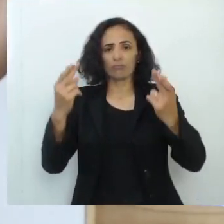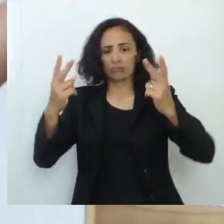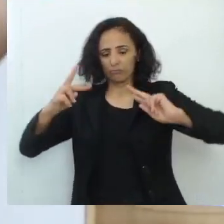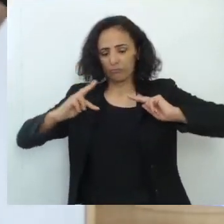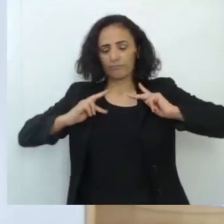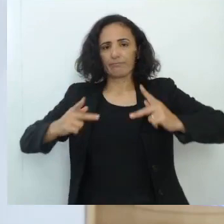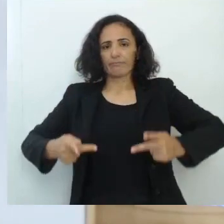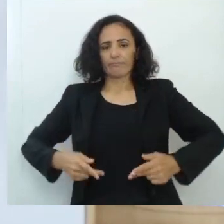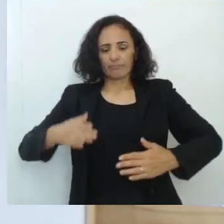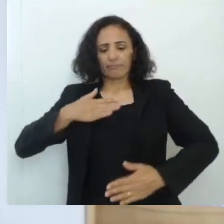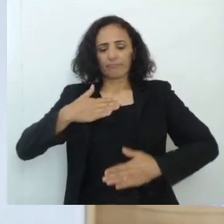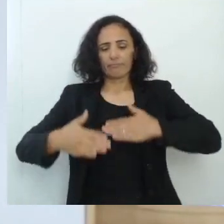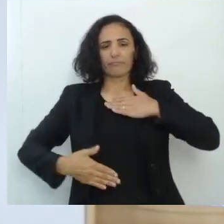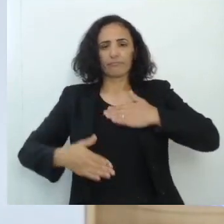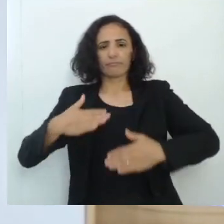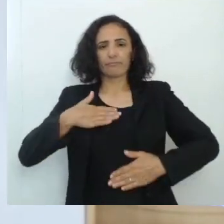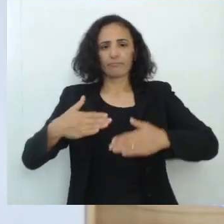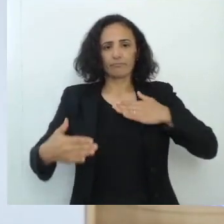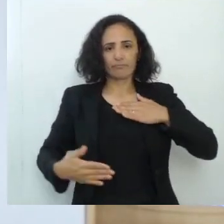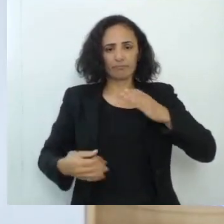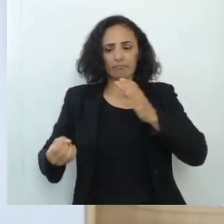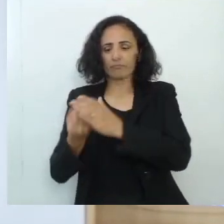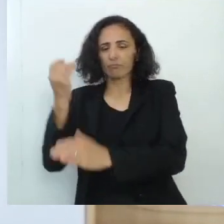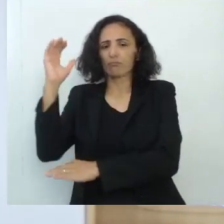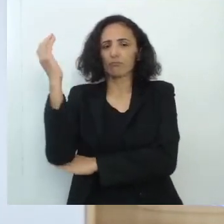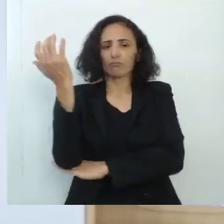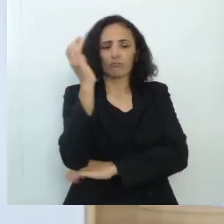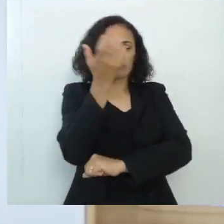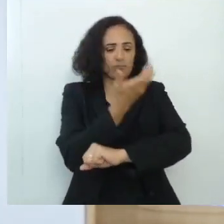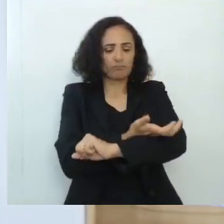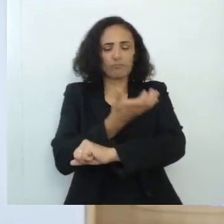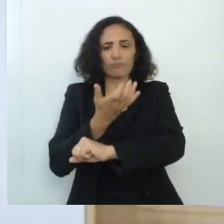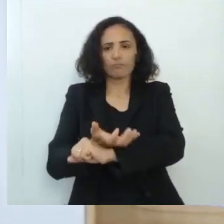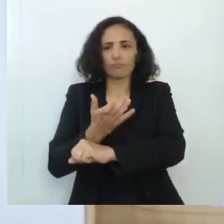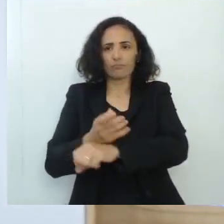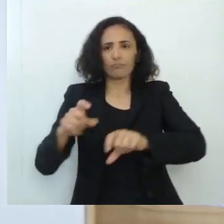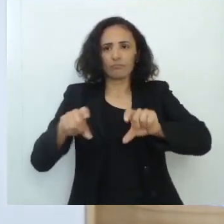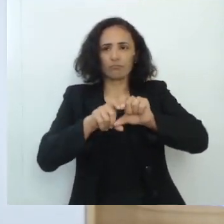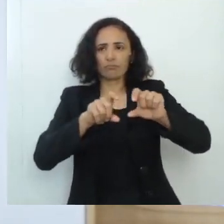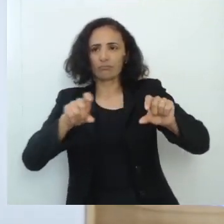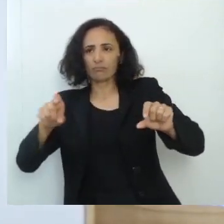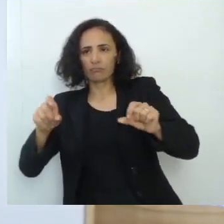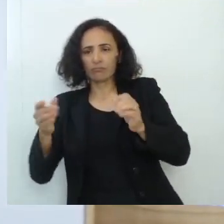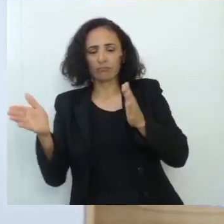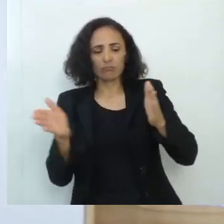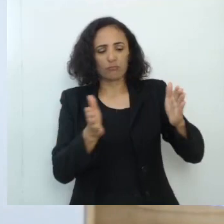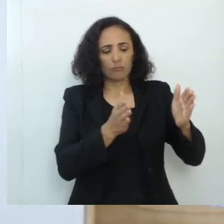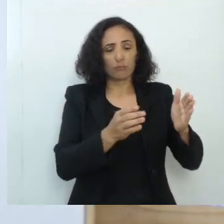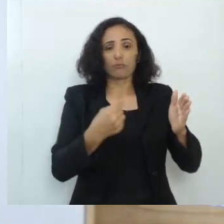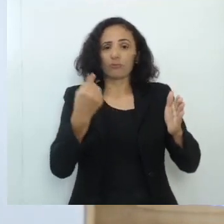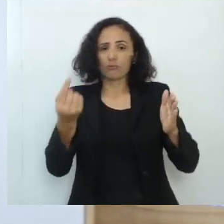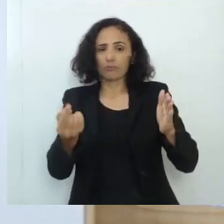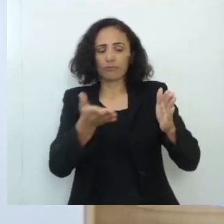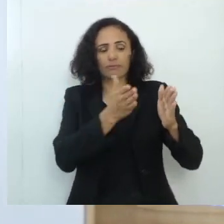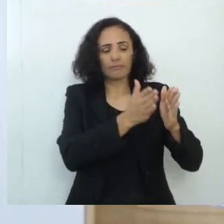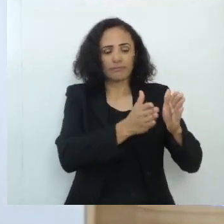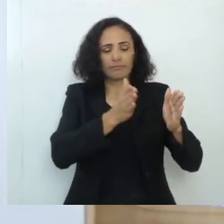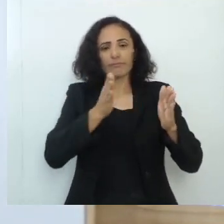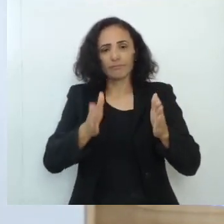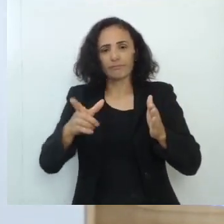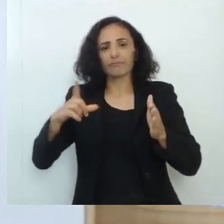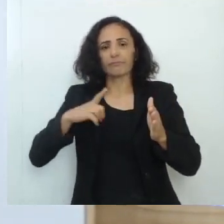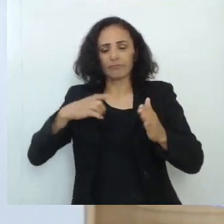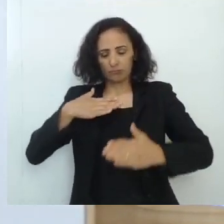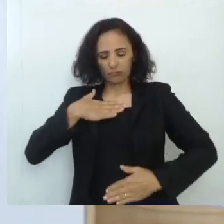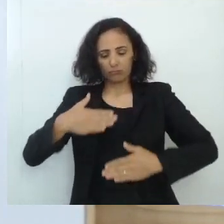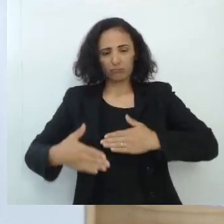O problema é que briófita não tem tecido. O problema é que briófita não tem tecido. Pteridófita tem tecido, tá? Pteridófita já vai ter